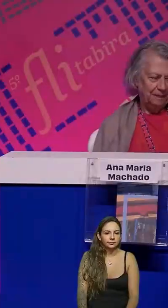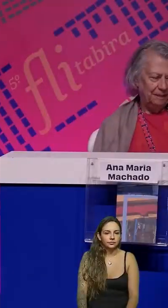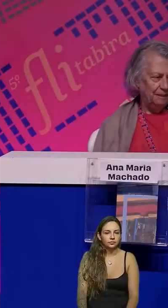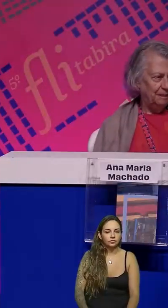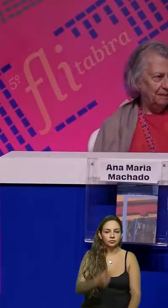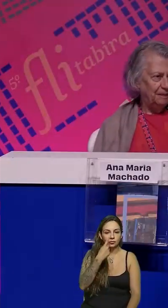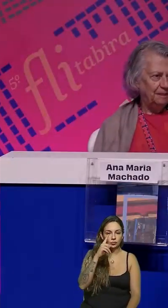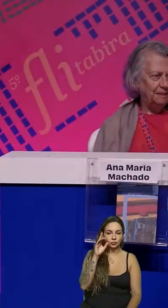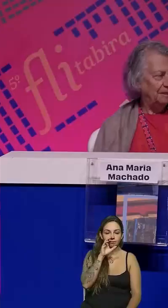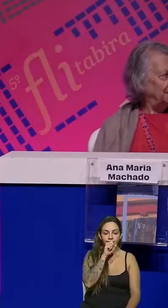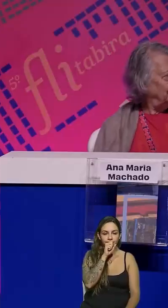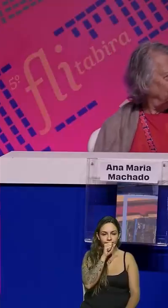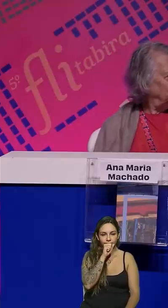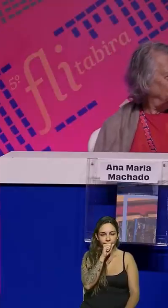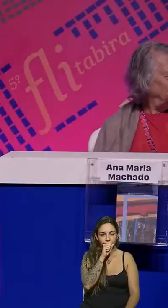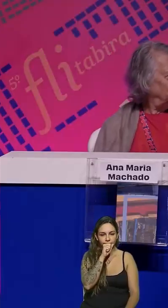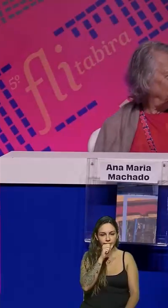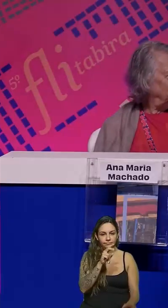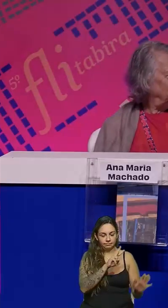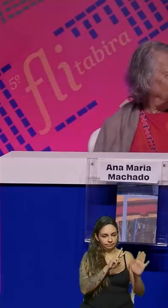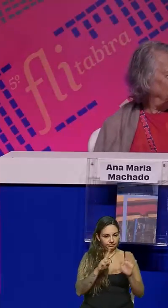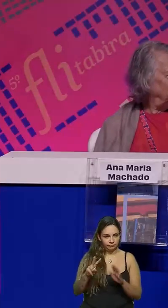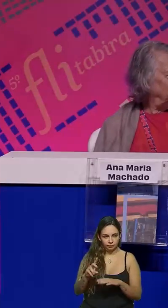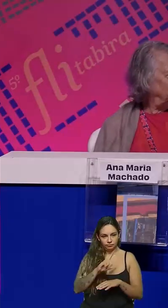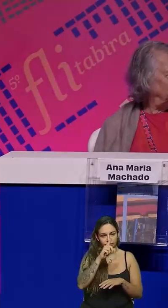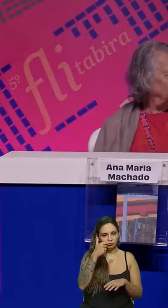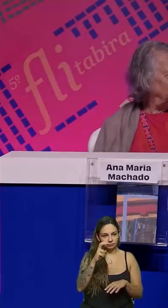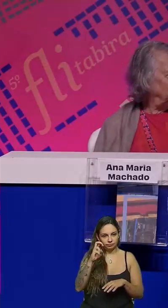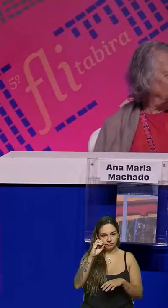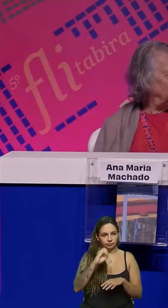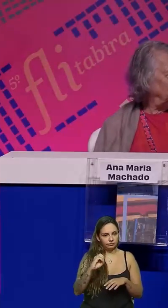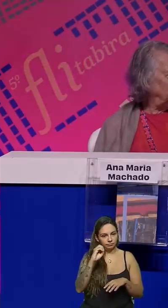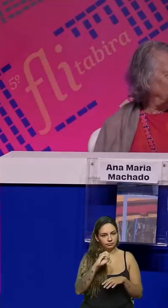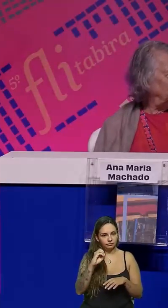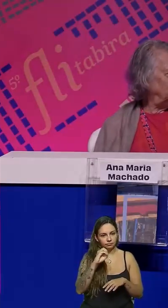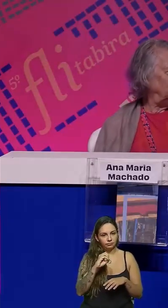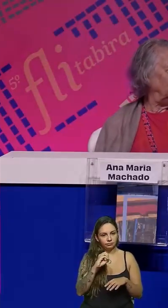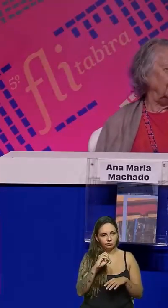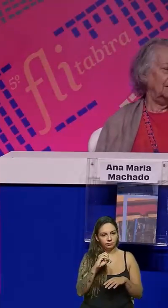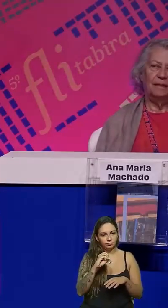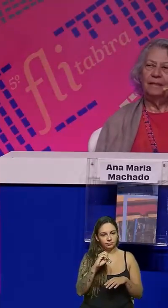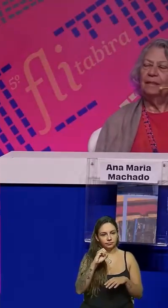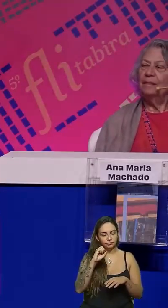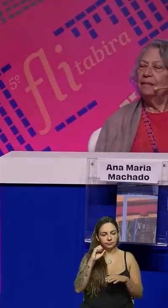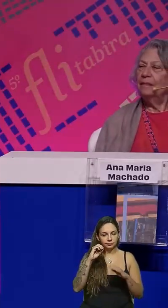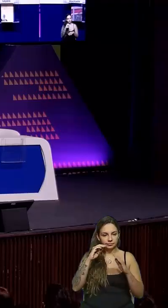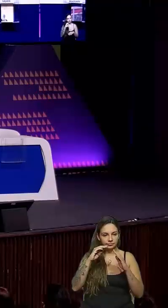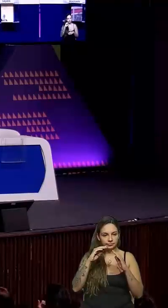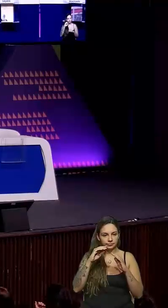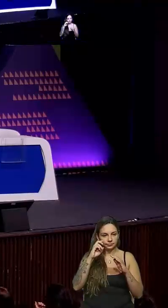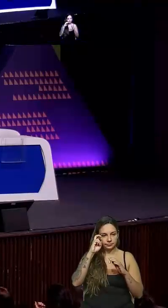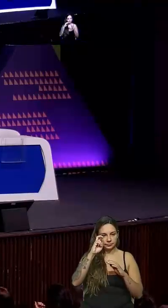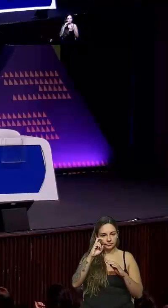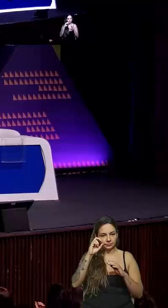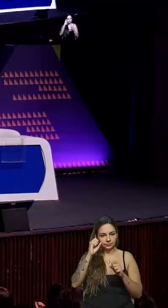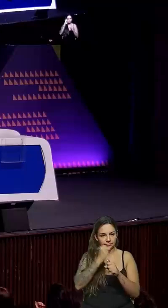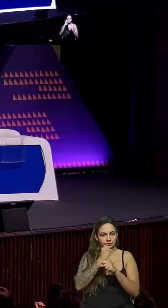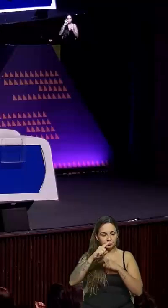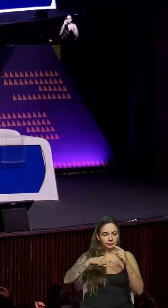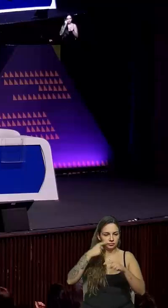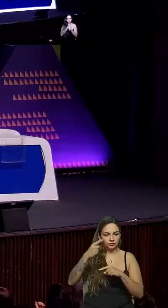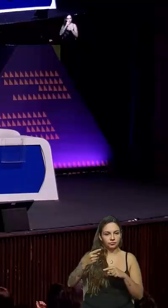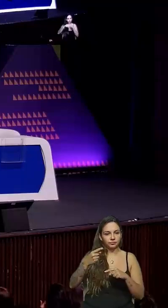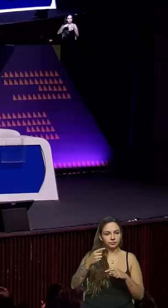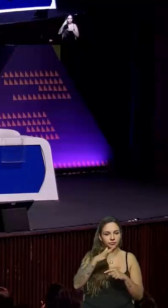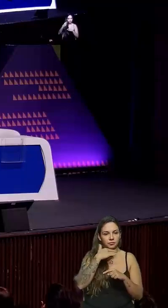No último sábado, há exatamente uma semana, no dia 25 de outubro, na Catedral da Sé, 50 anos depois